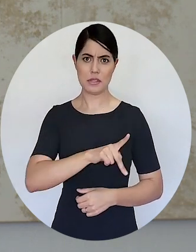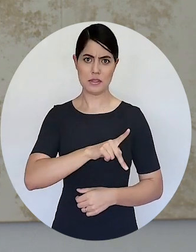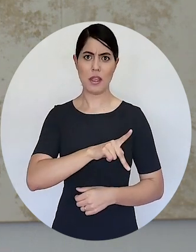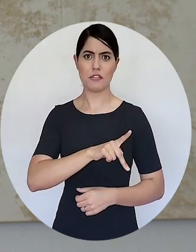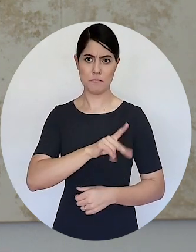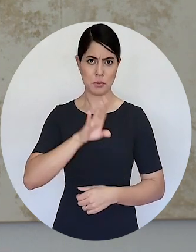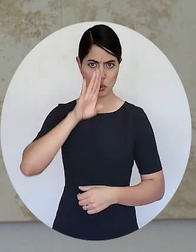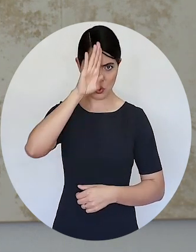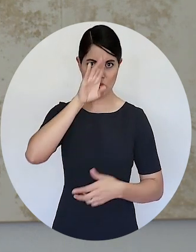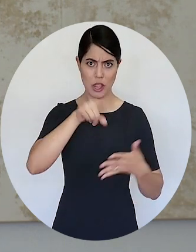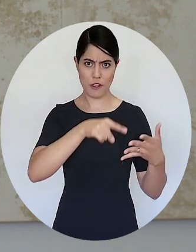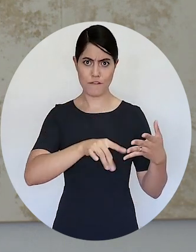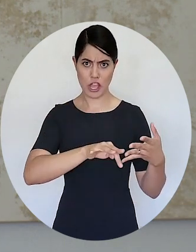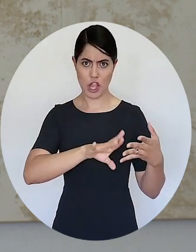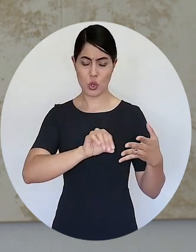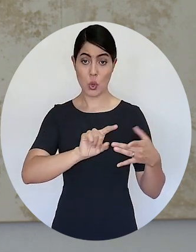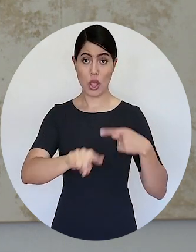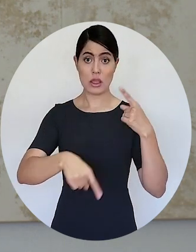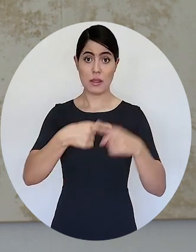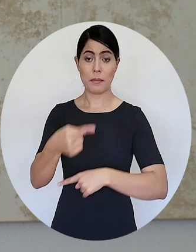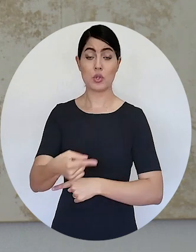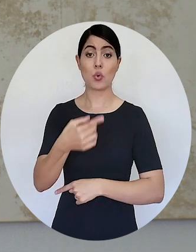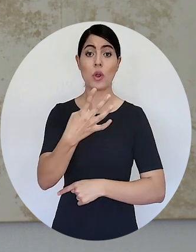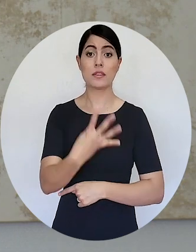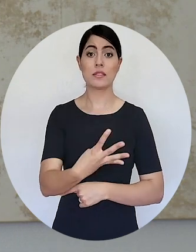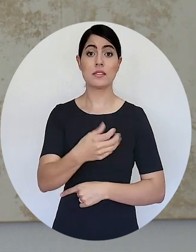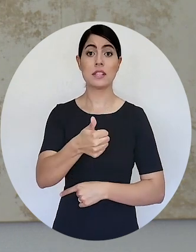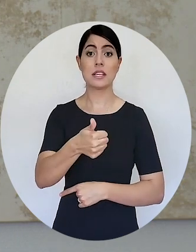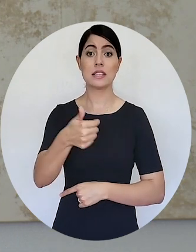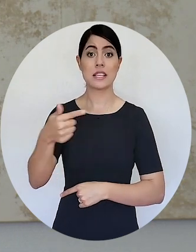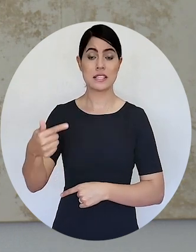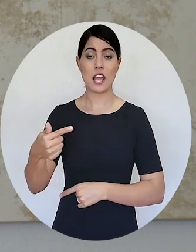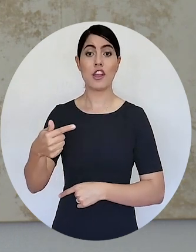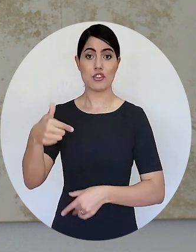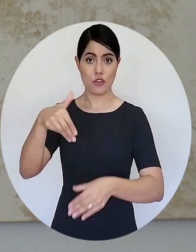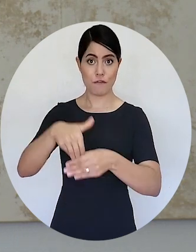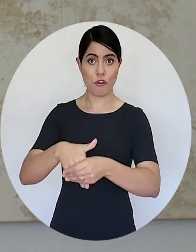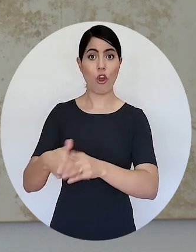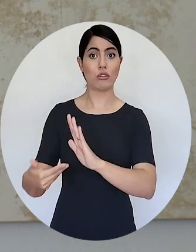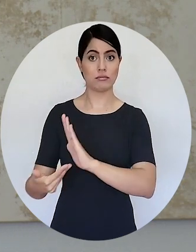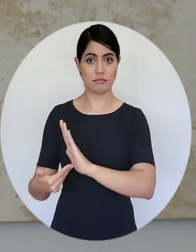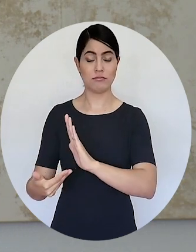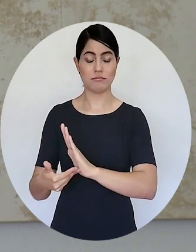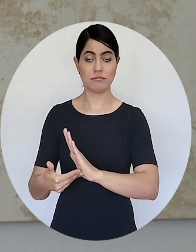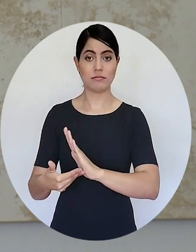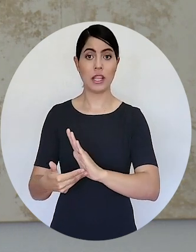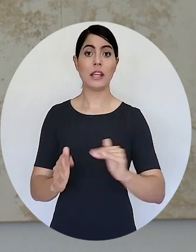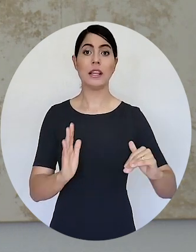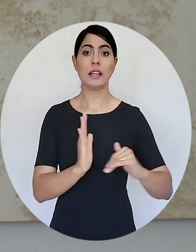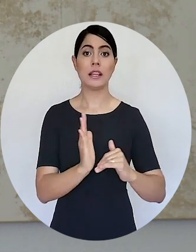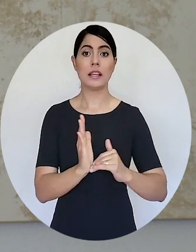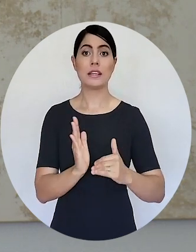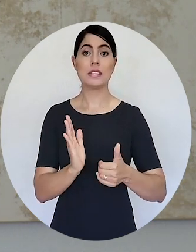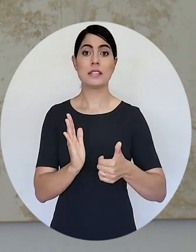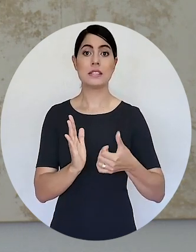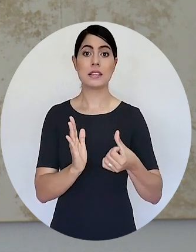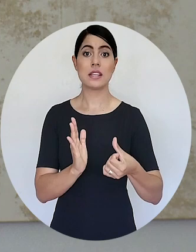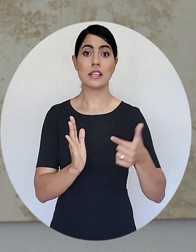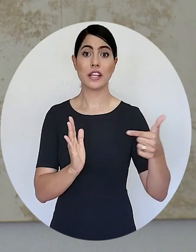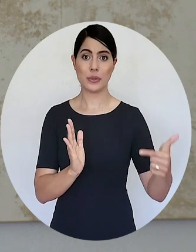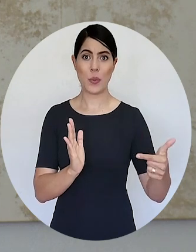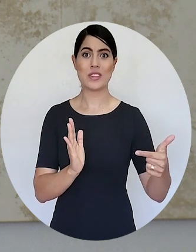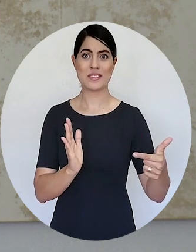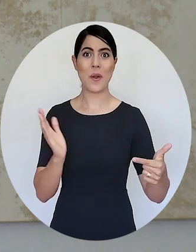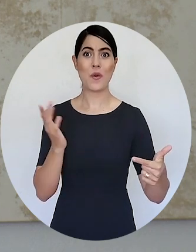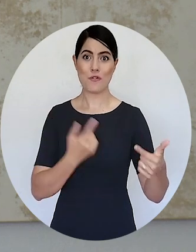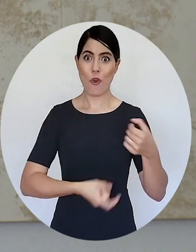senhor presidente da República, que foi derrotado por 417 votos na Câmara dos Deputados e 62